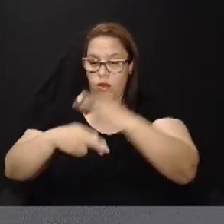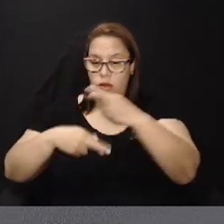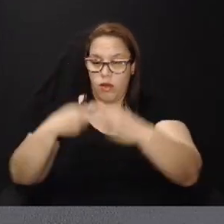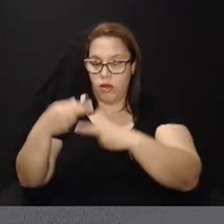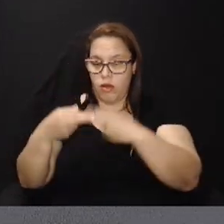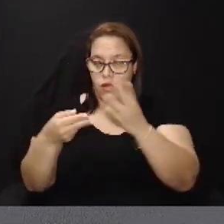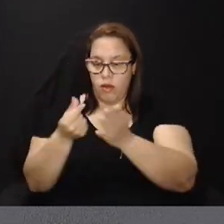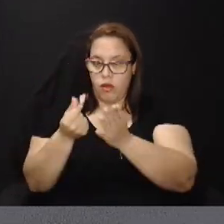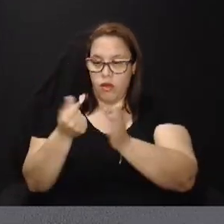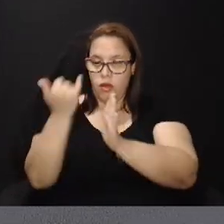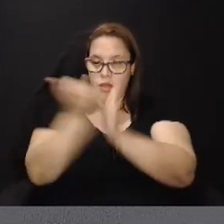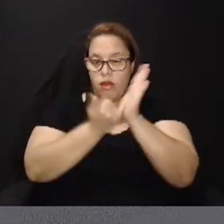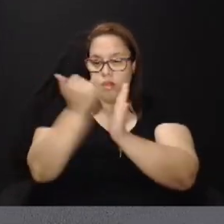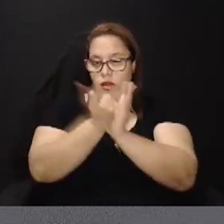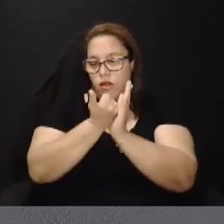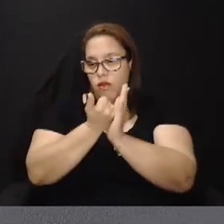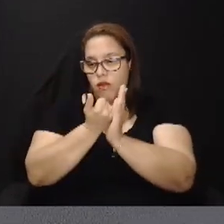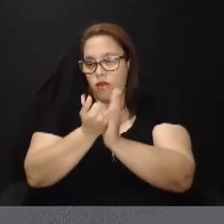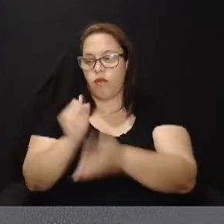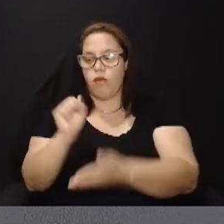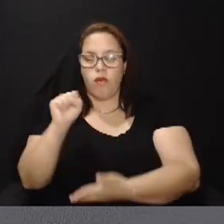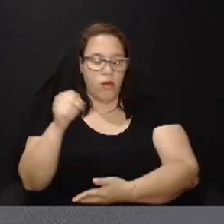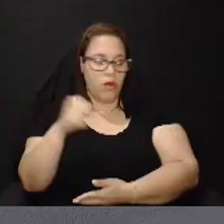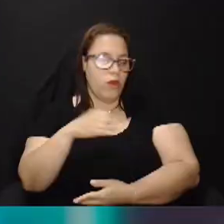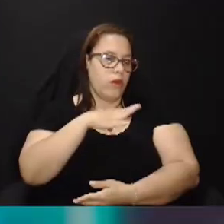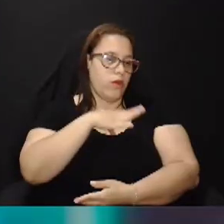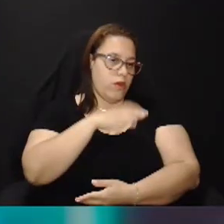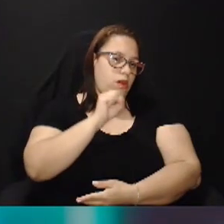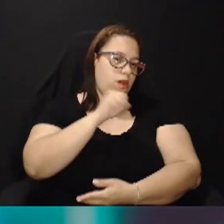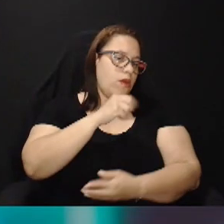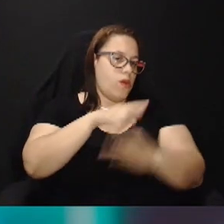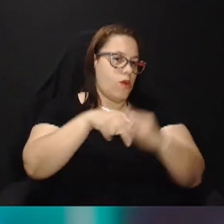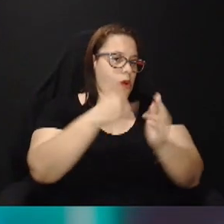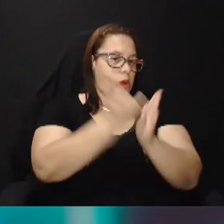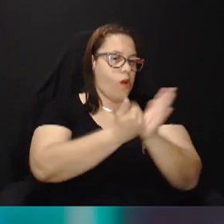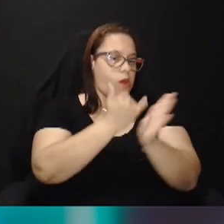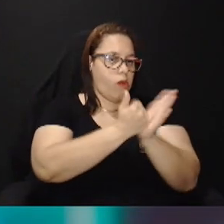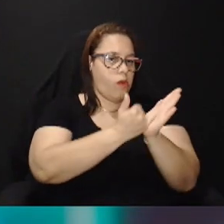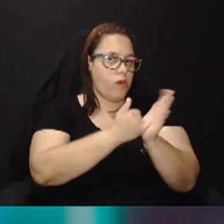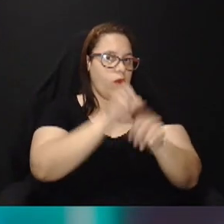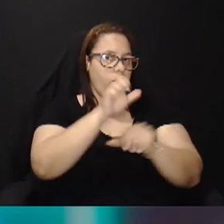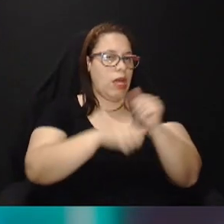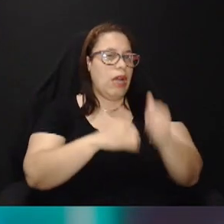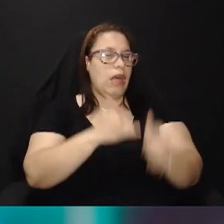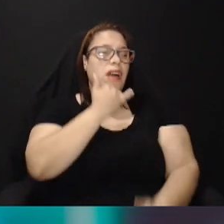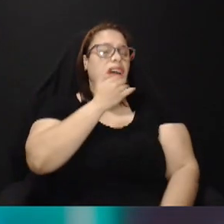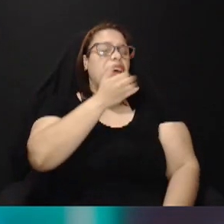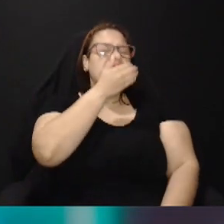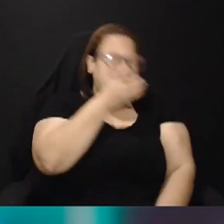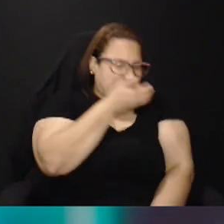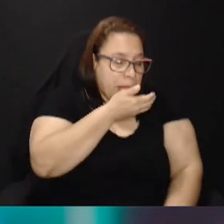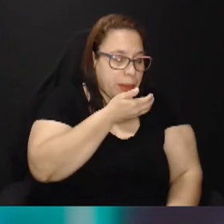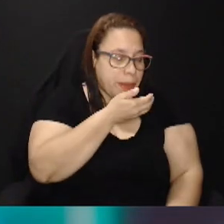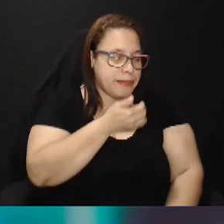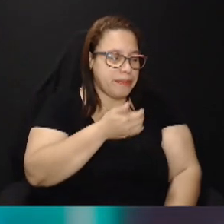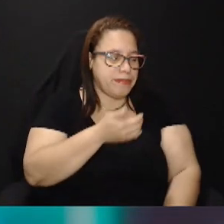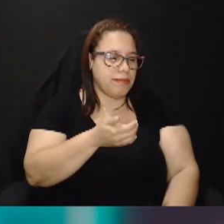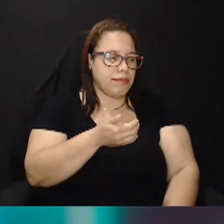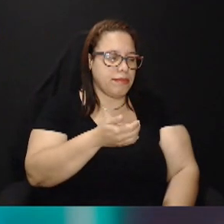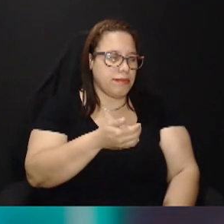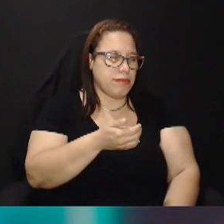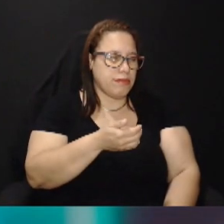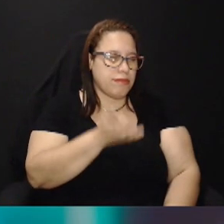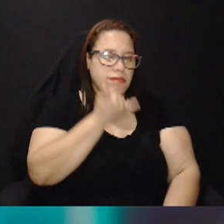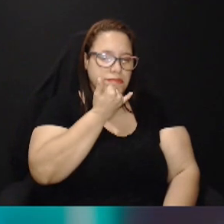exterior, né, vereador? Exatamente. A reforma tributária é uma mudança importante que todos nós aqui como vereadores temos que ter